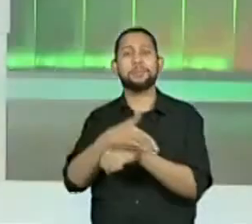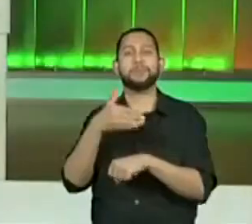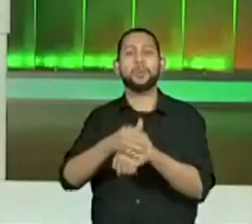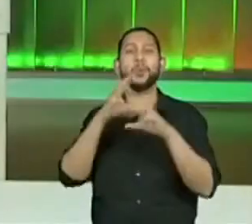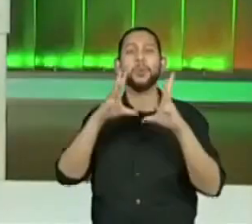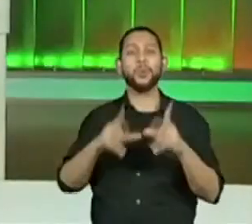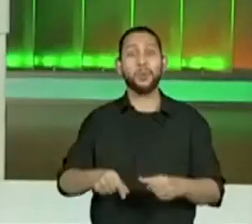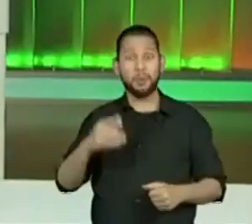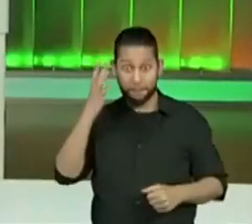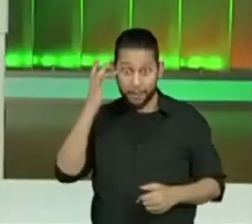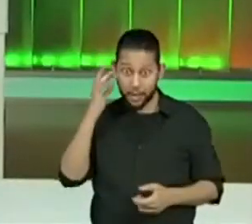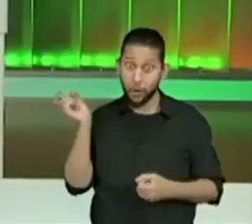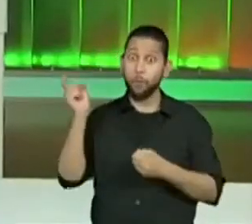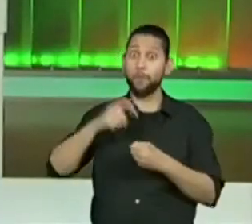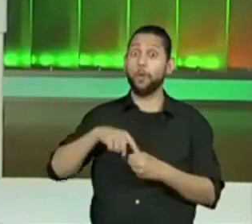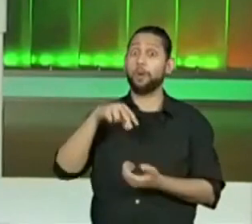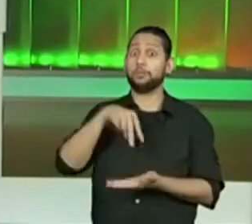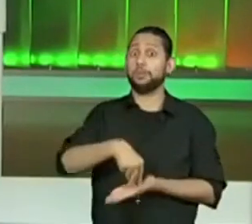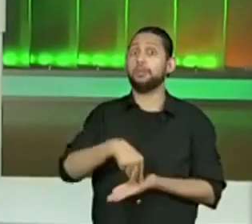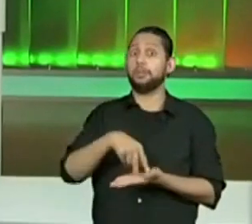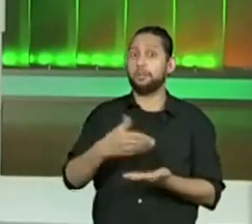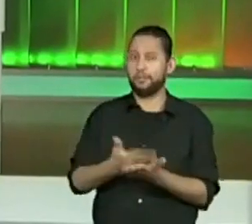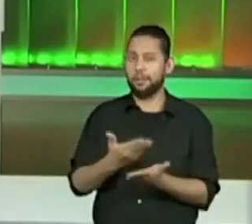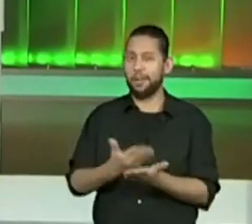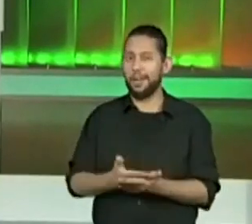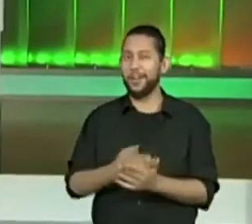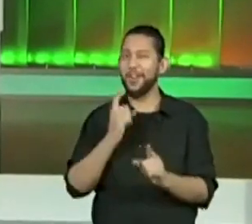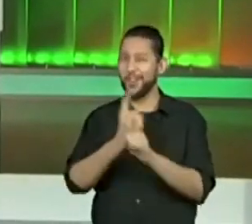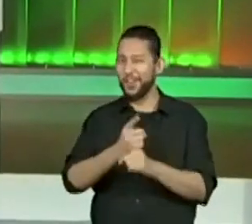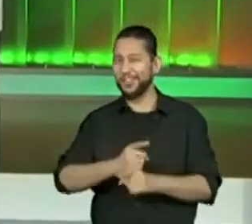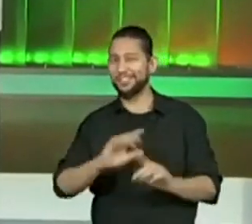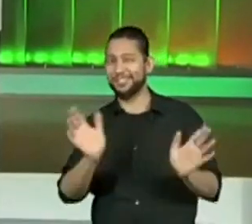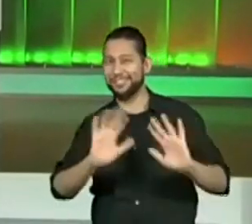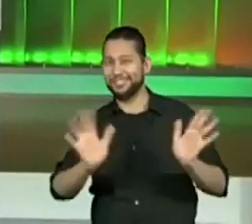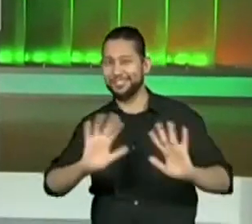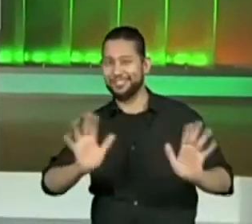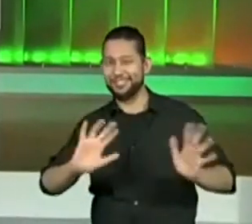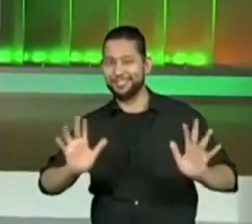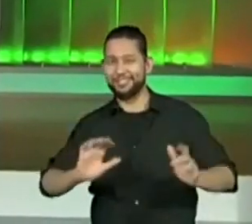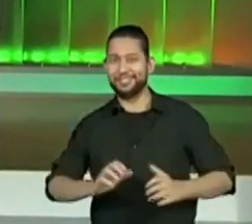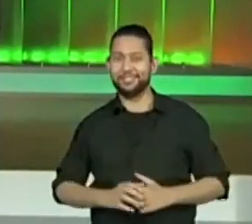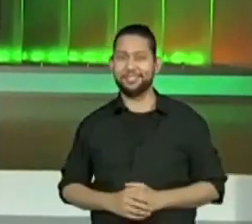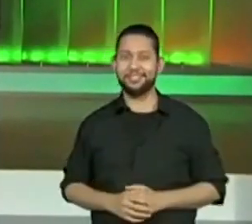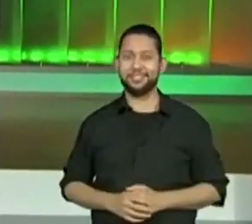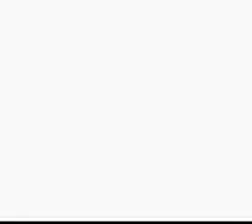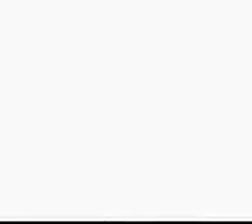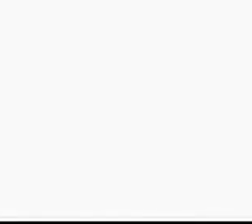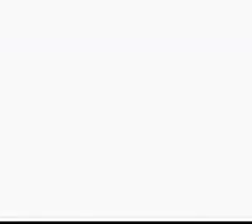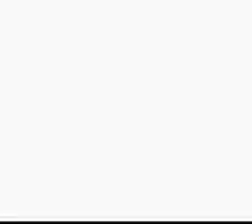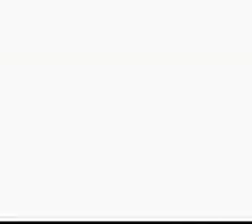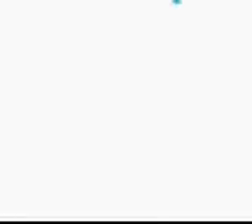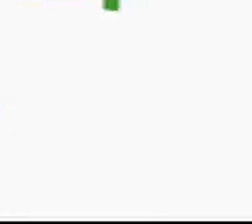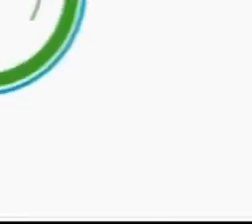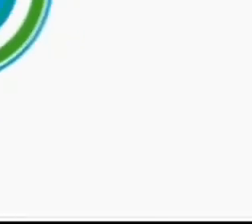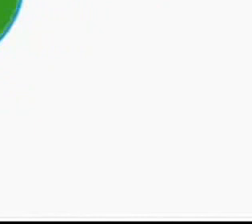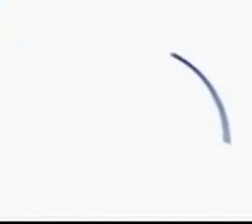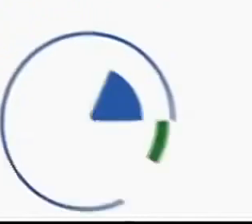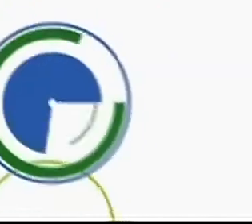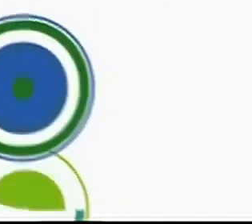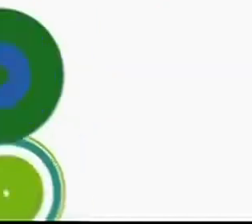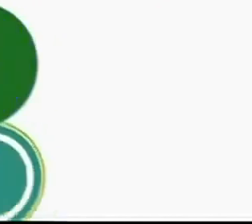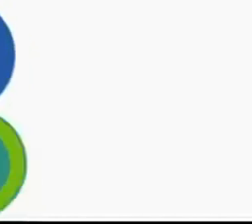de vocês amanhã estamos aqui de volta até mais tchau tchau E aí